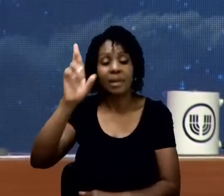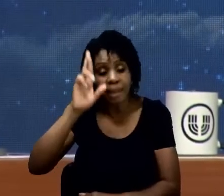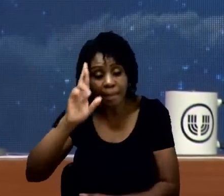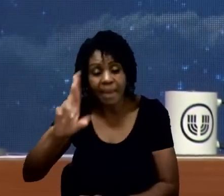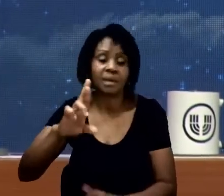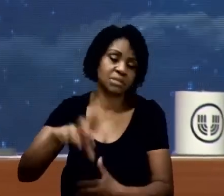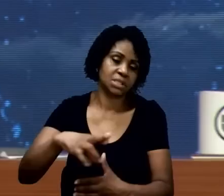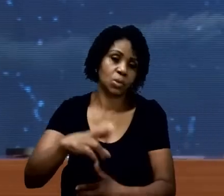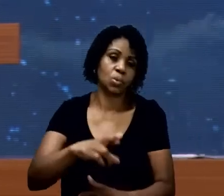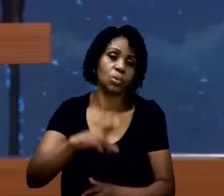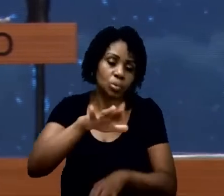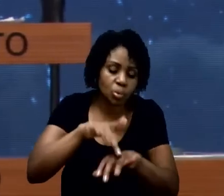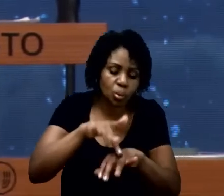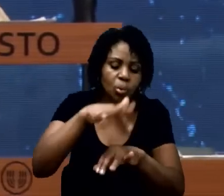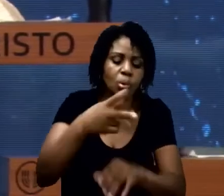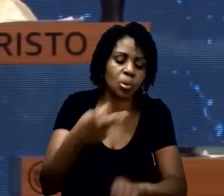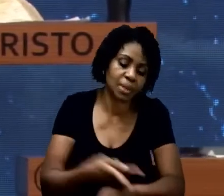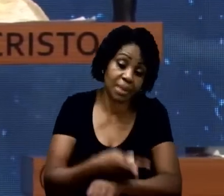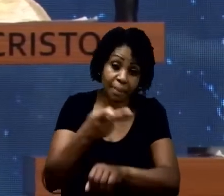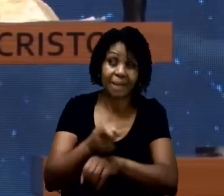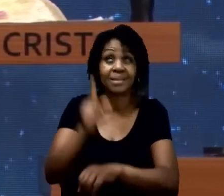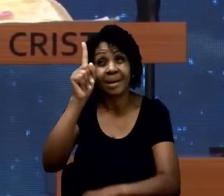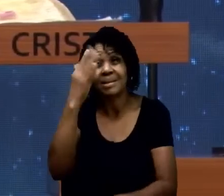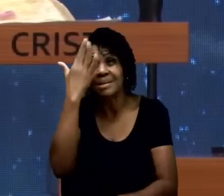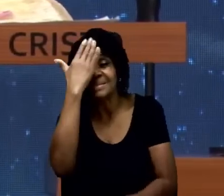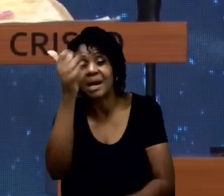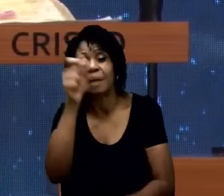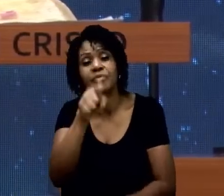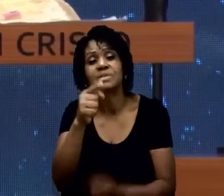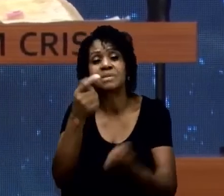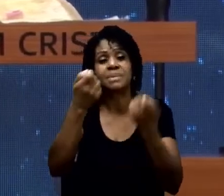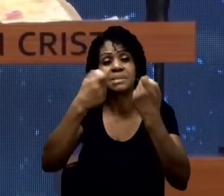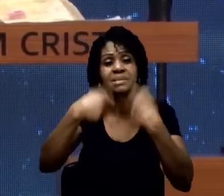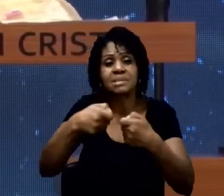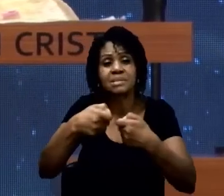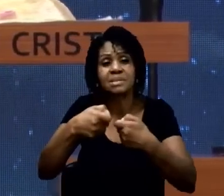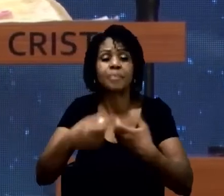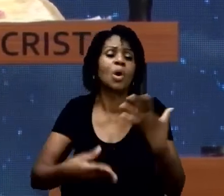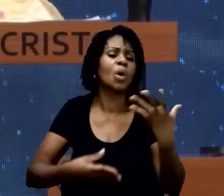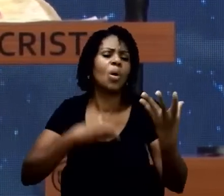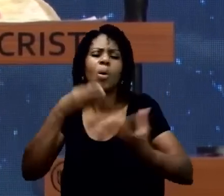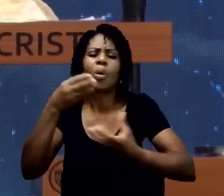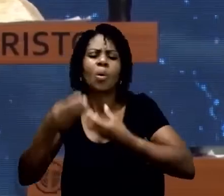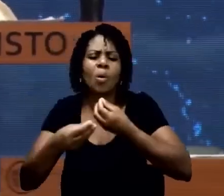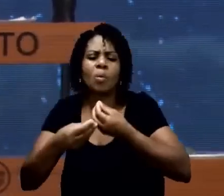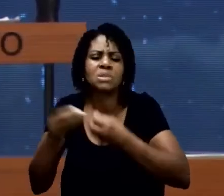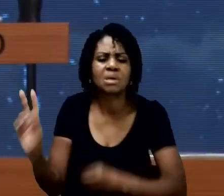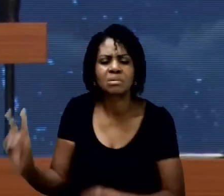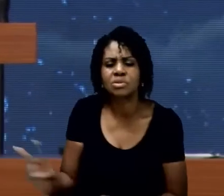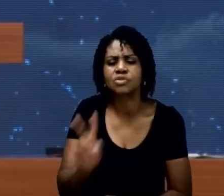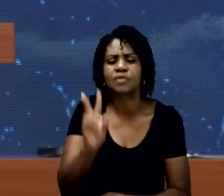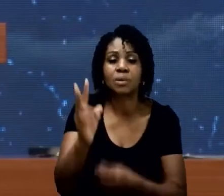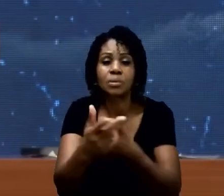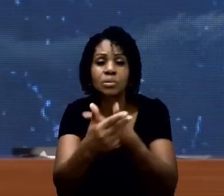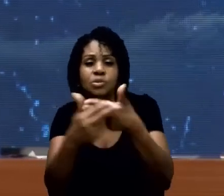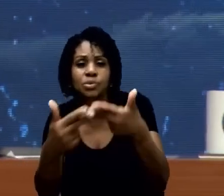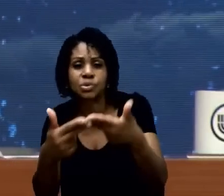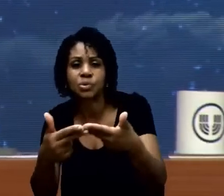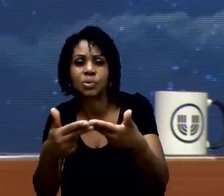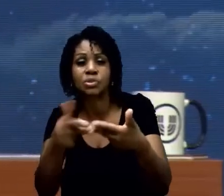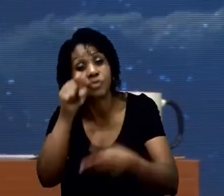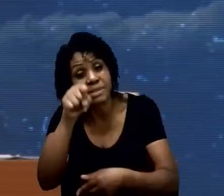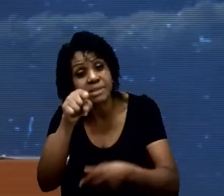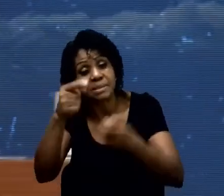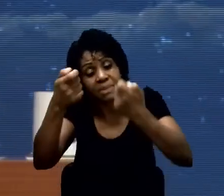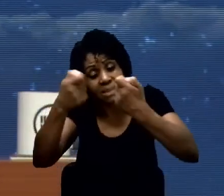também. Ele sabe daquilo que você precisa. Mas eu quero te dizer. Como é que estão os teus valores? Hoje você tem que escolher o